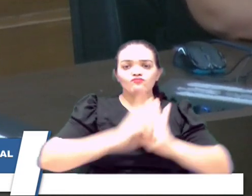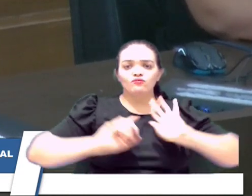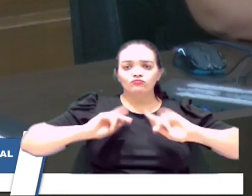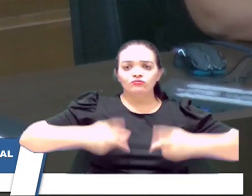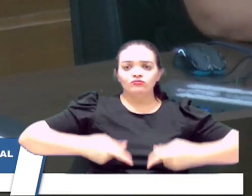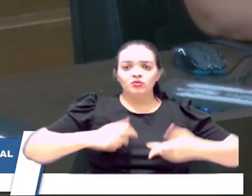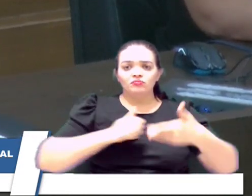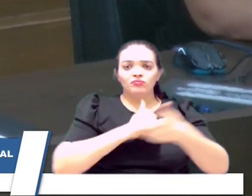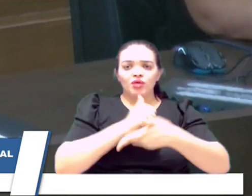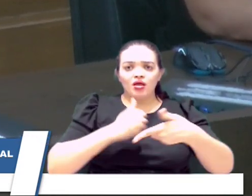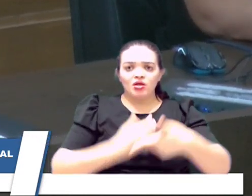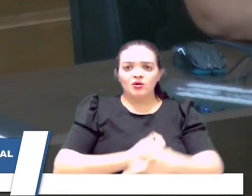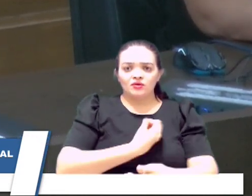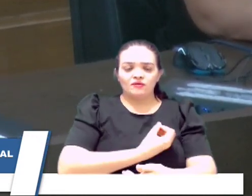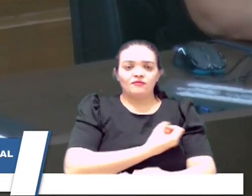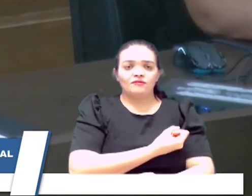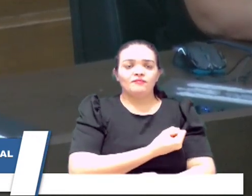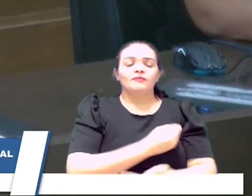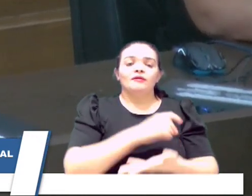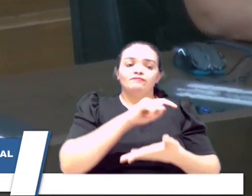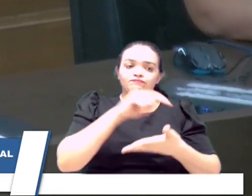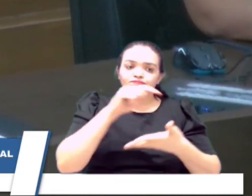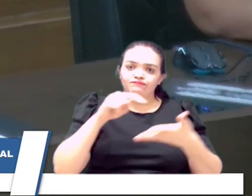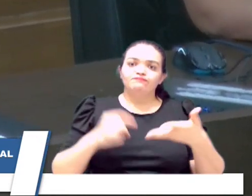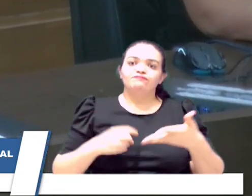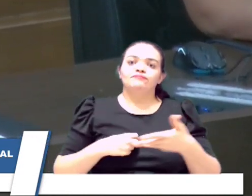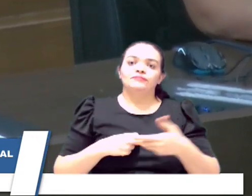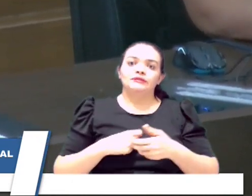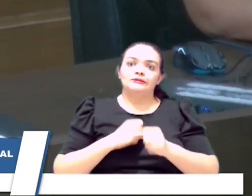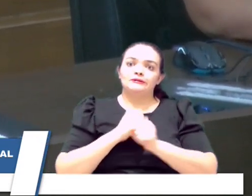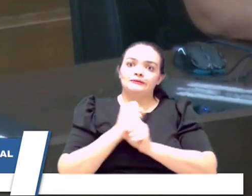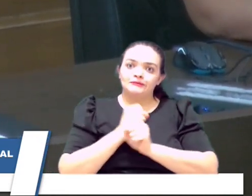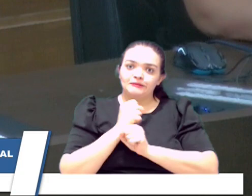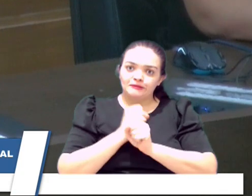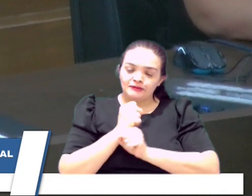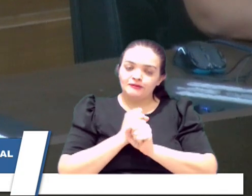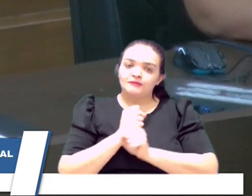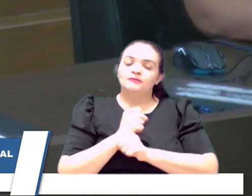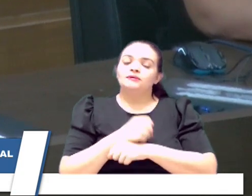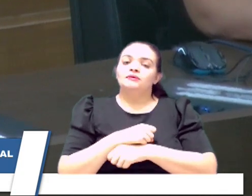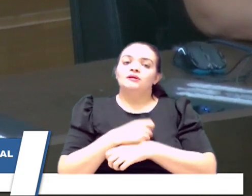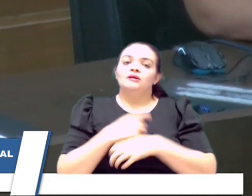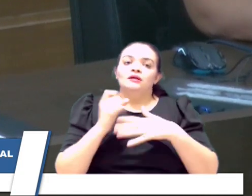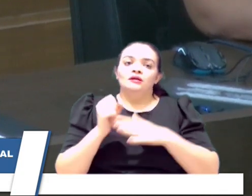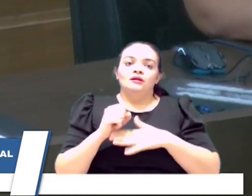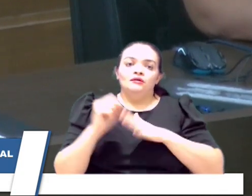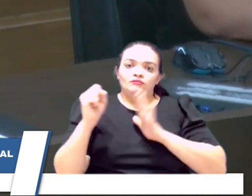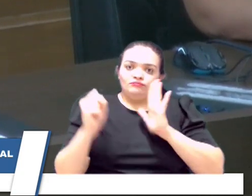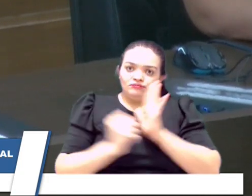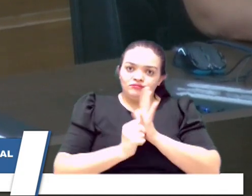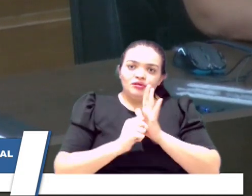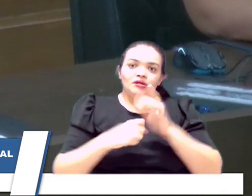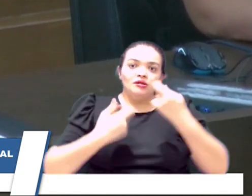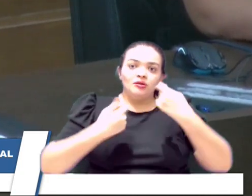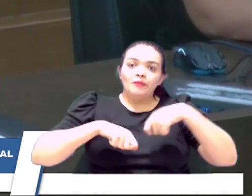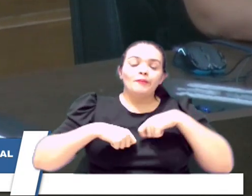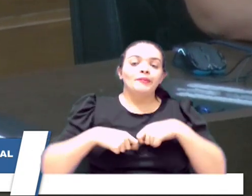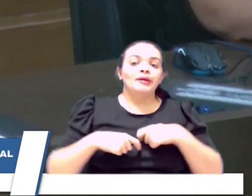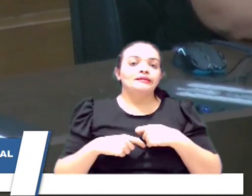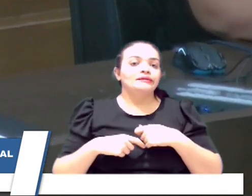há muito tempo, há séculos. Então, a gente precisava já de